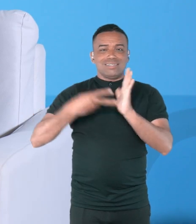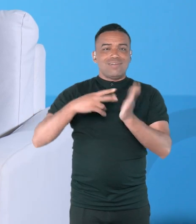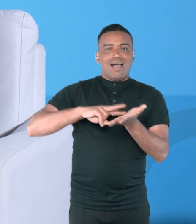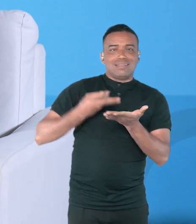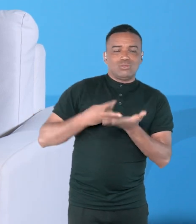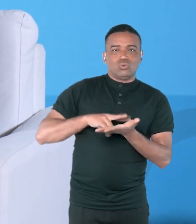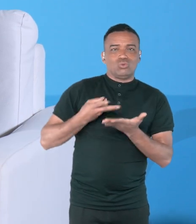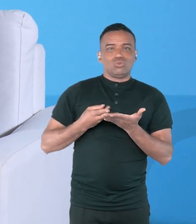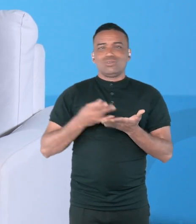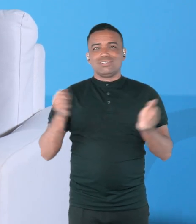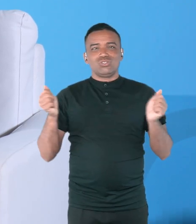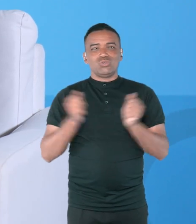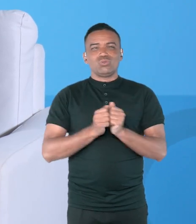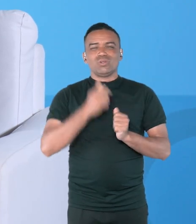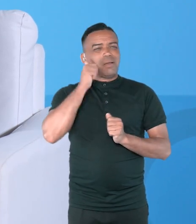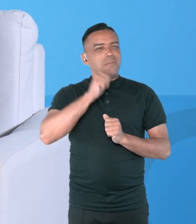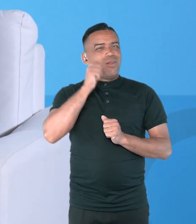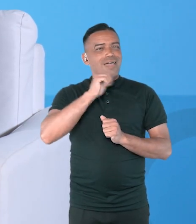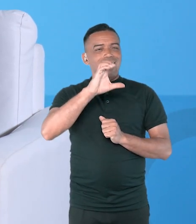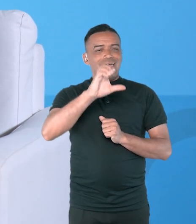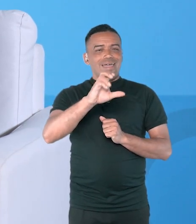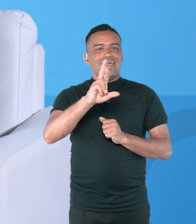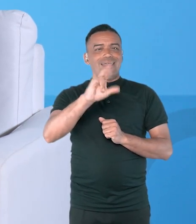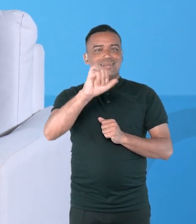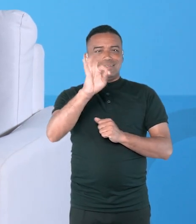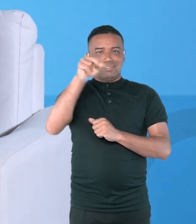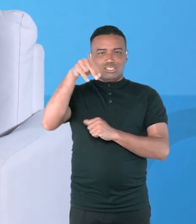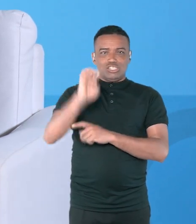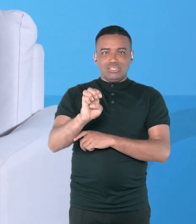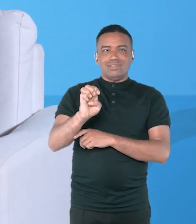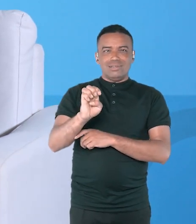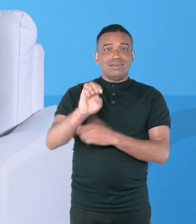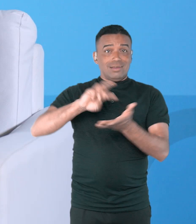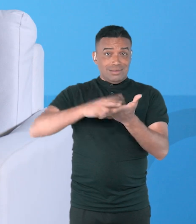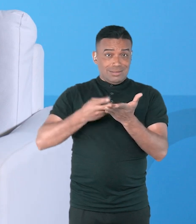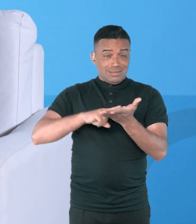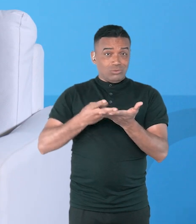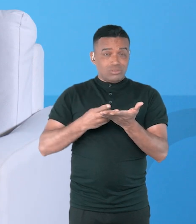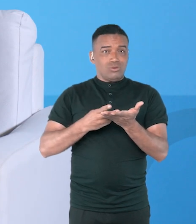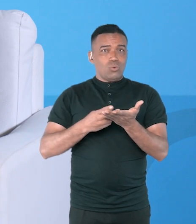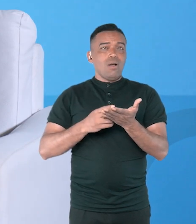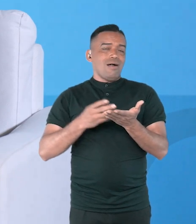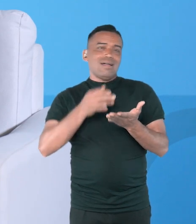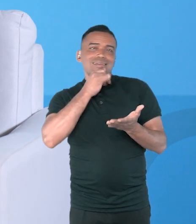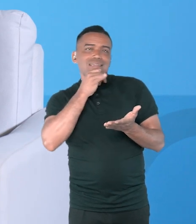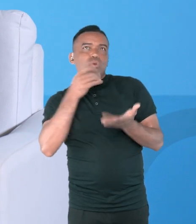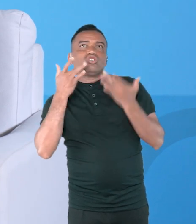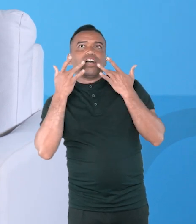do original com a Christine Rohrer, que traduziu Brecht, e do Remat, que era do